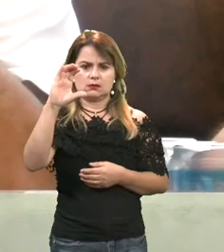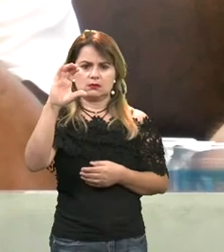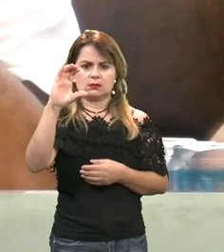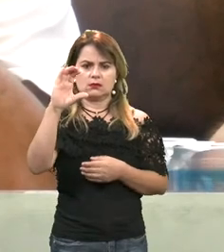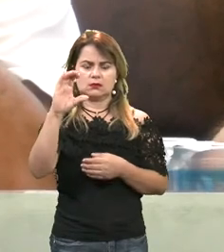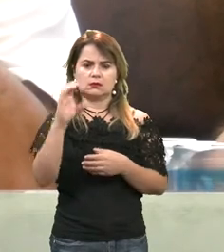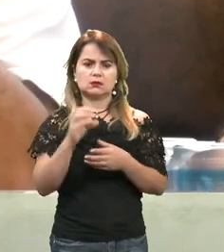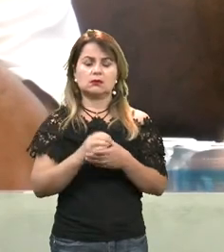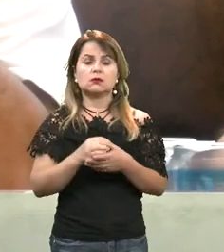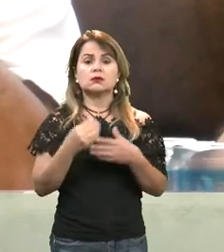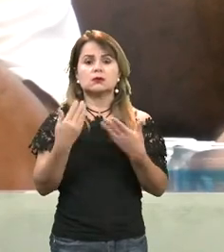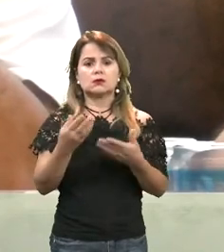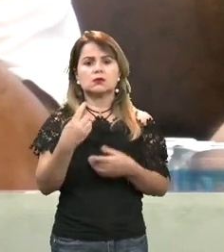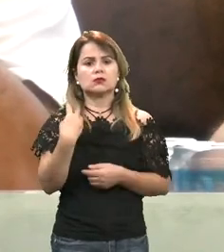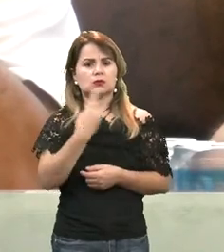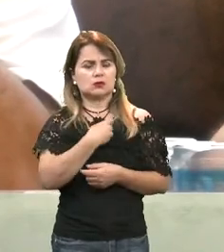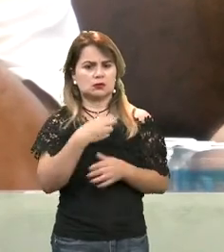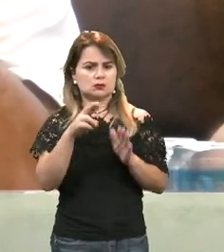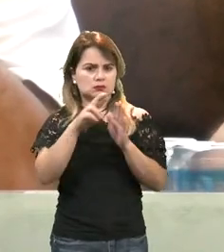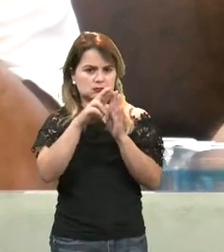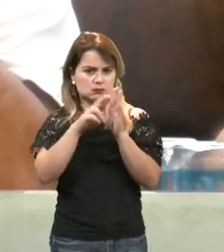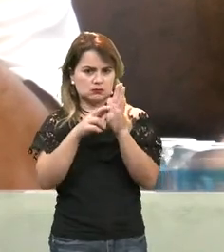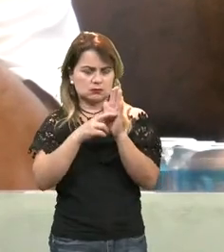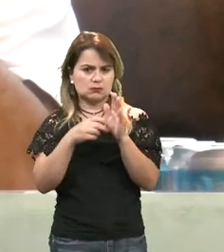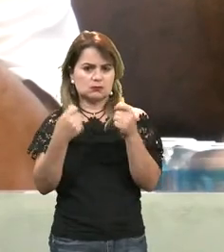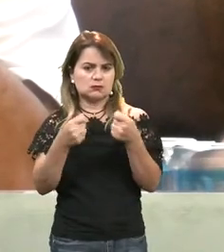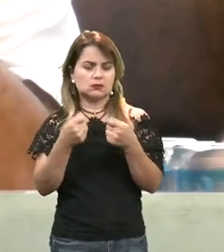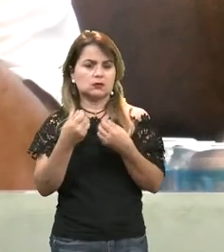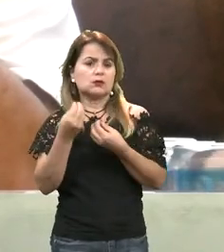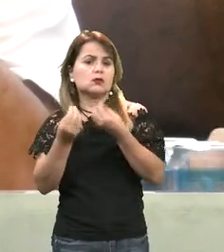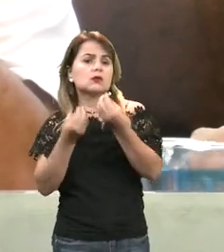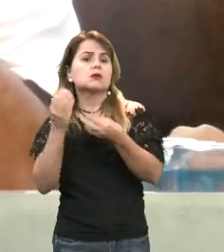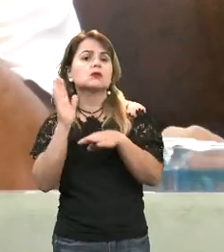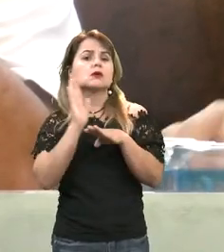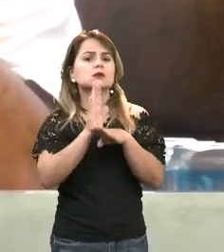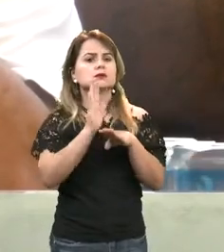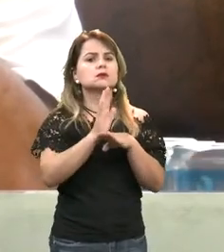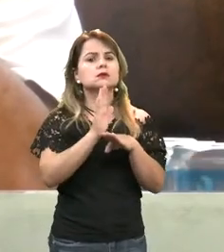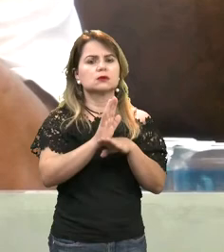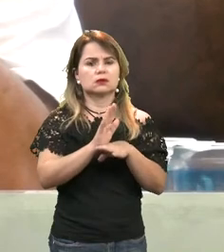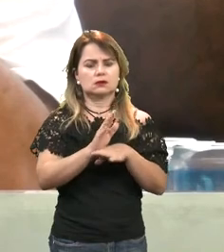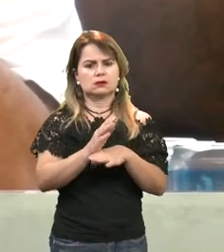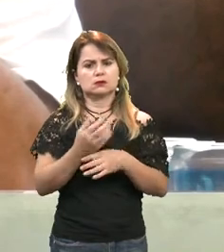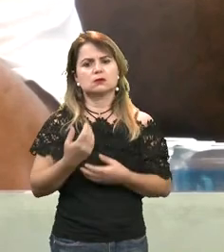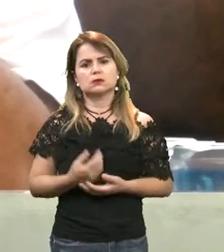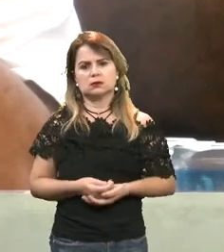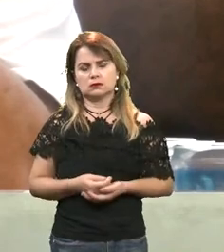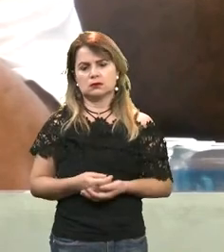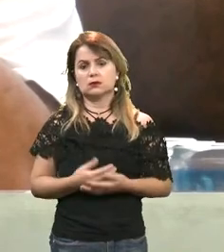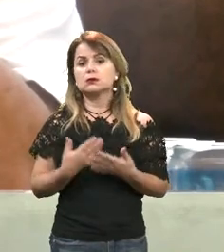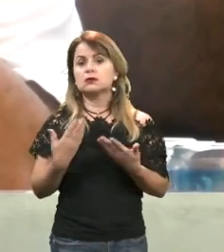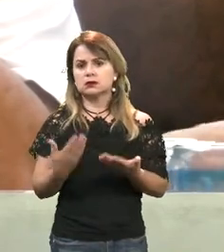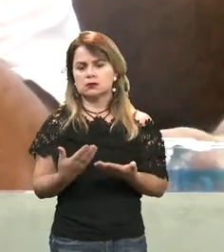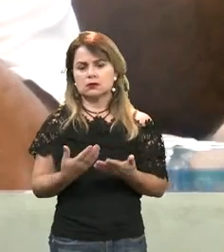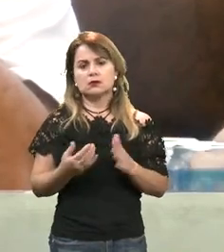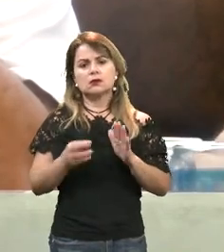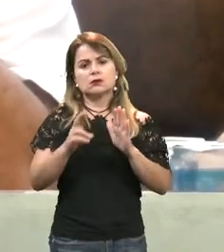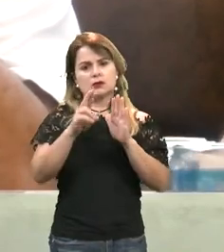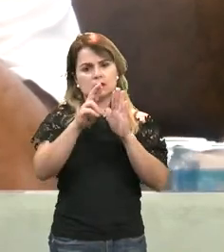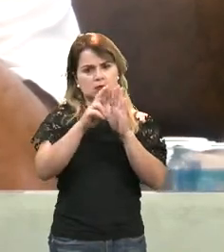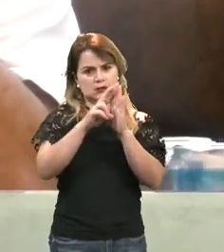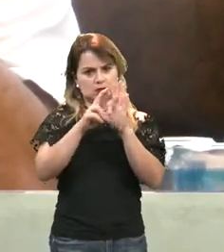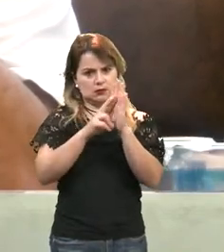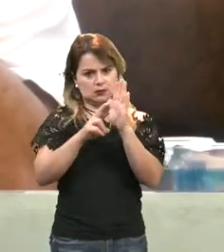essa regulamentação efetivamente venha? Essa é a minha pergunta. A regulamentação, ela deve ser